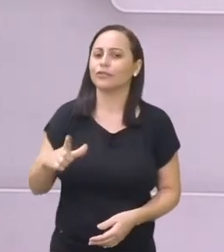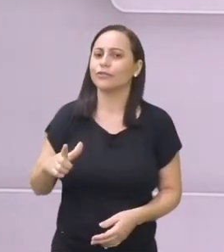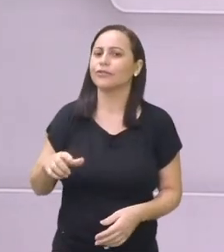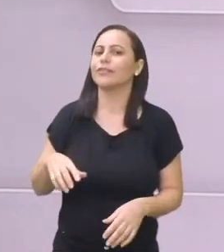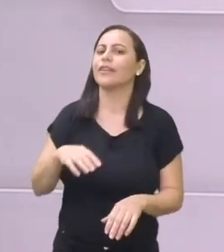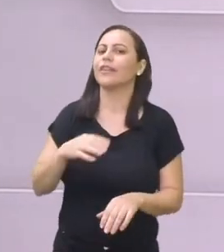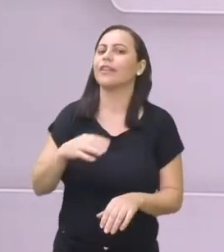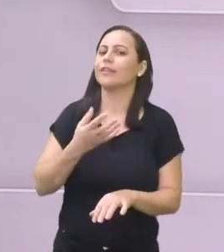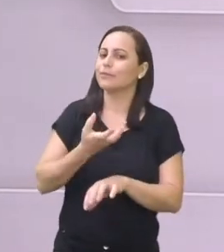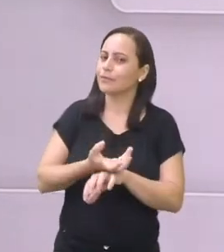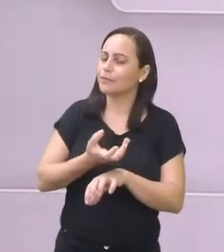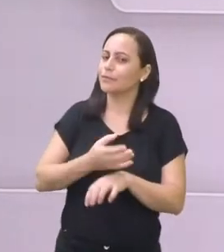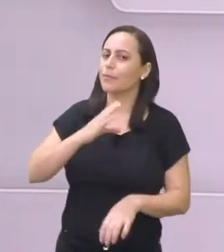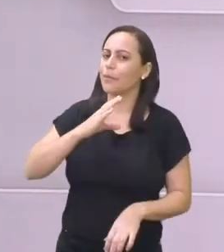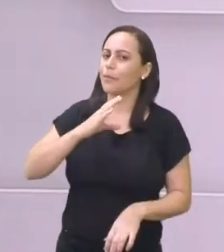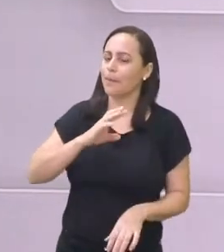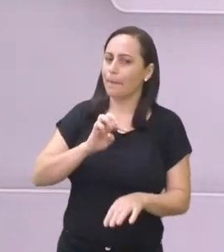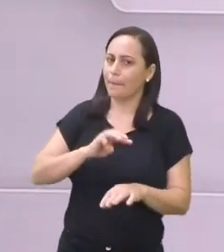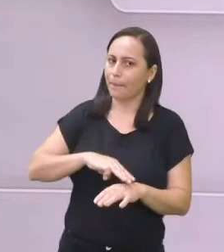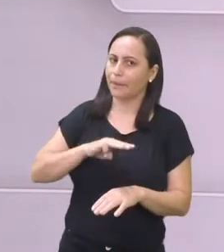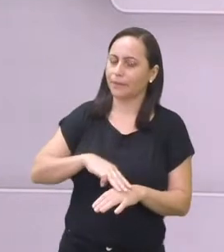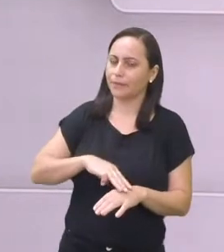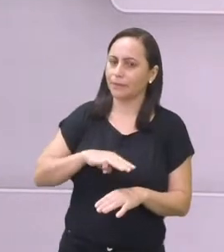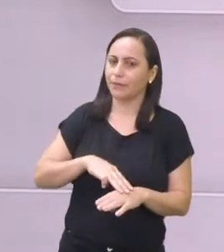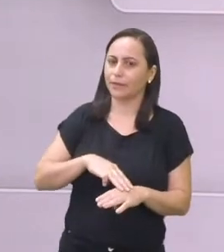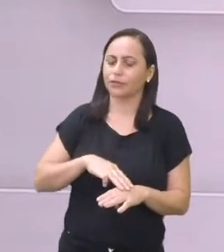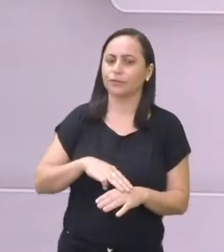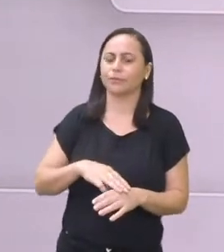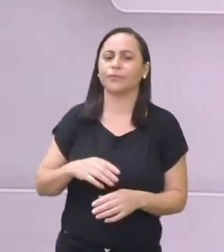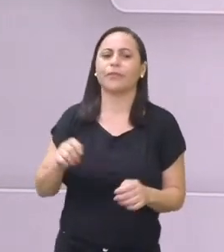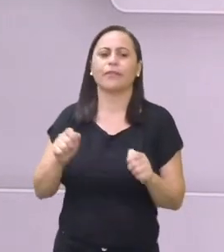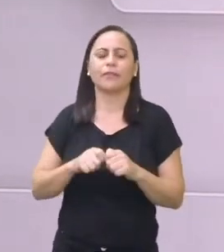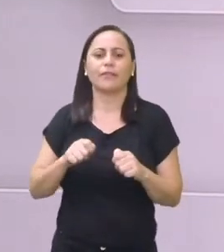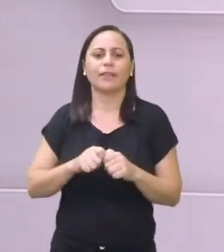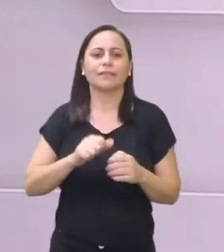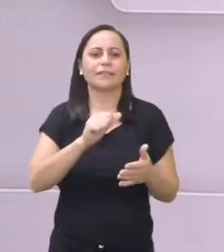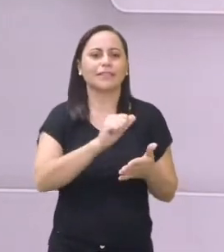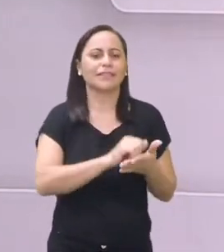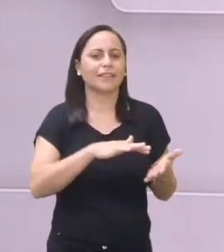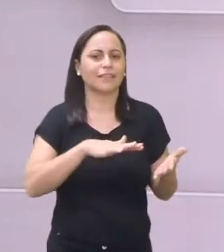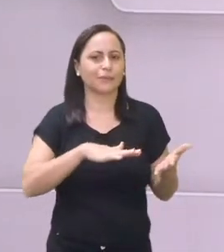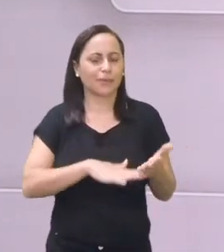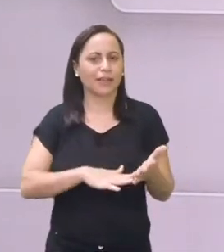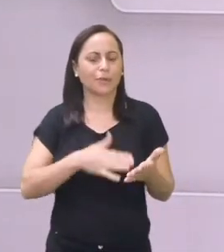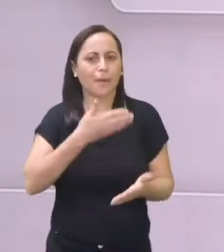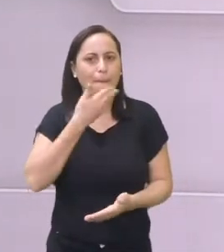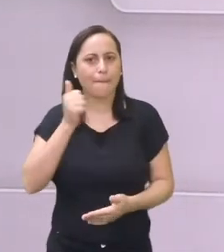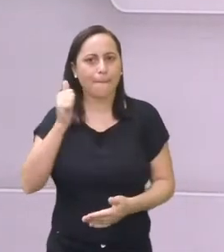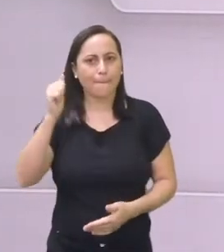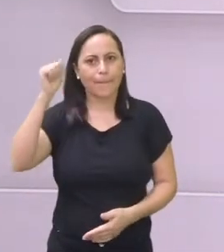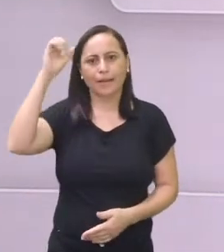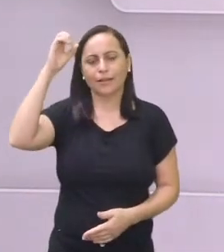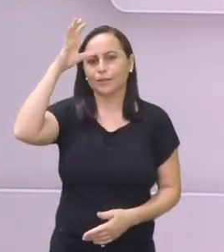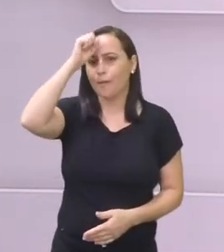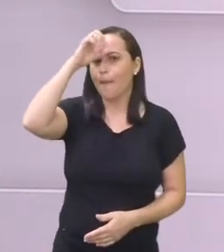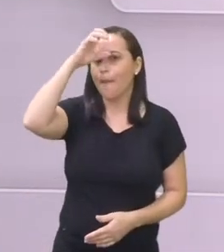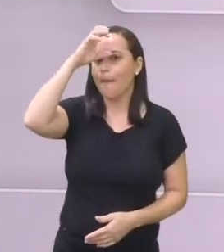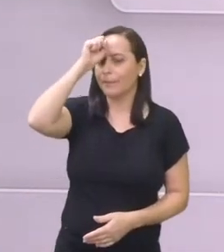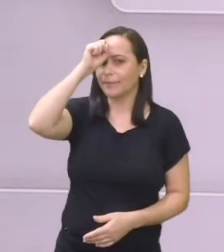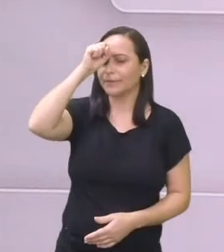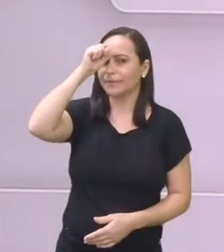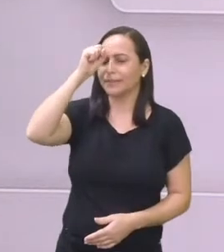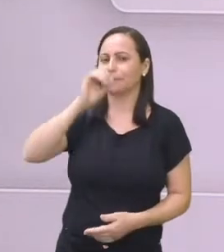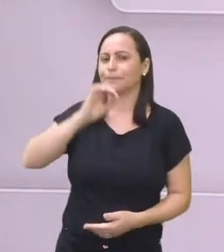matemática na TV Educação. Vamos fazer algumas atividades para aí consolidar esse conhecimento que